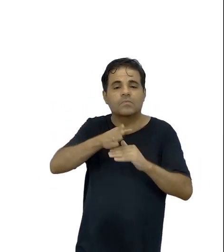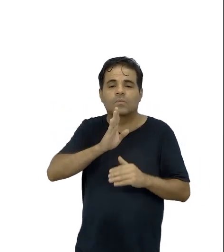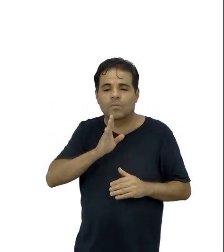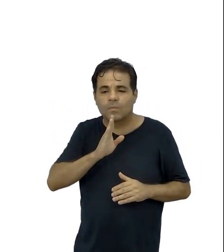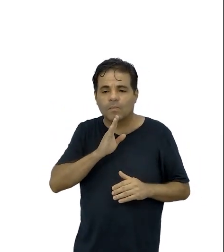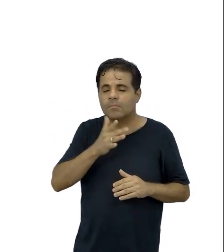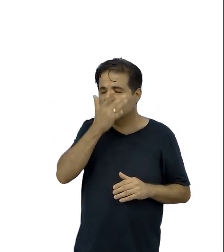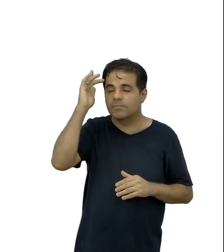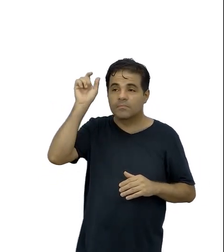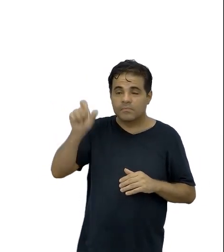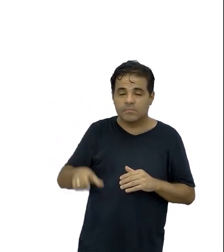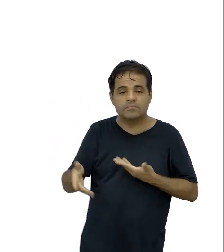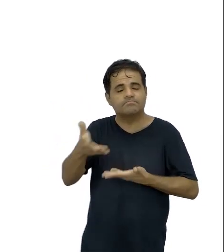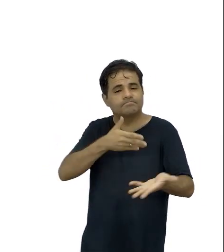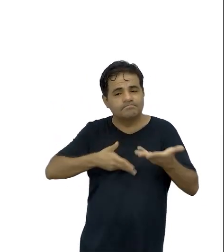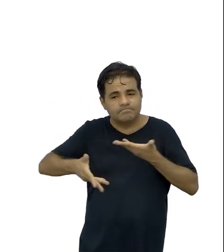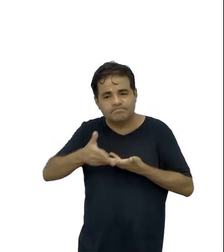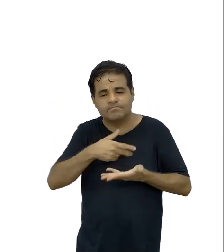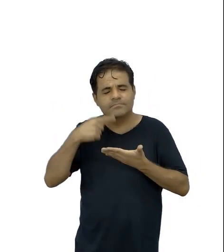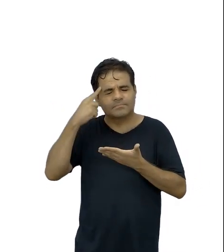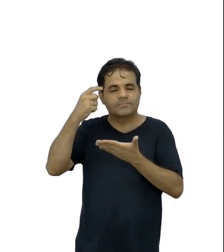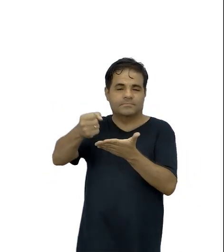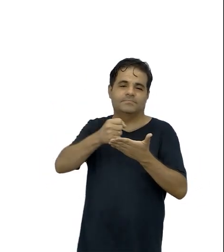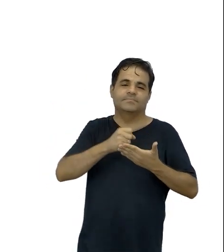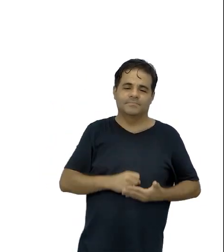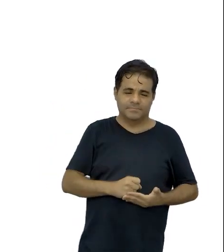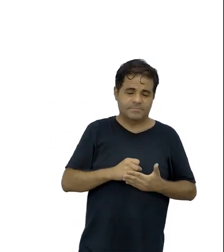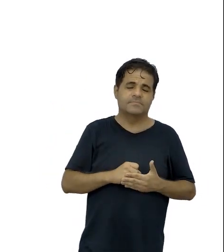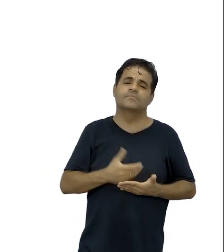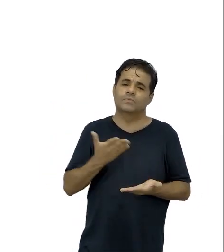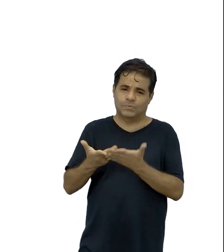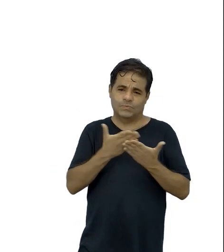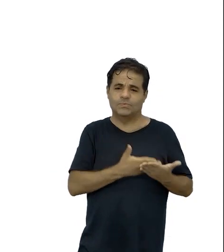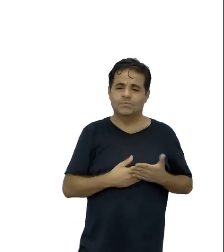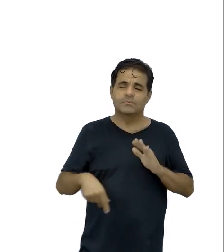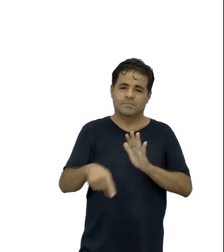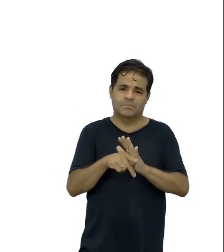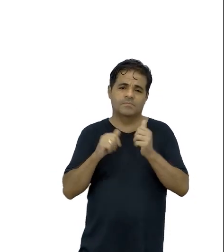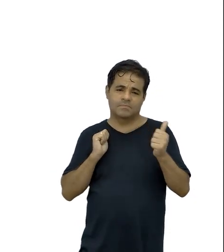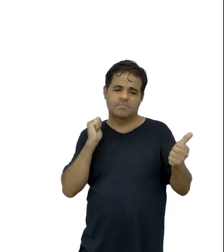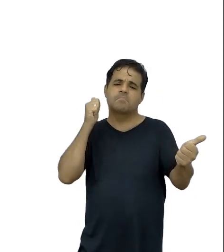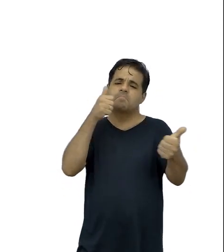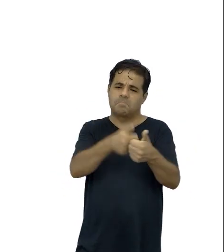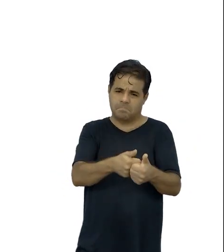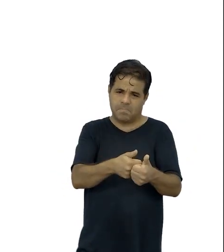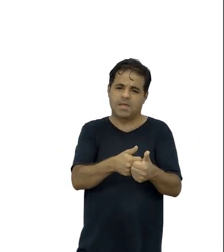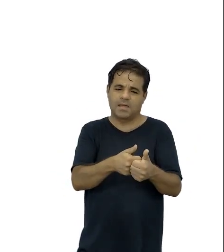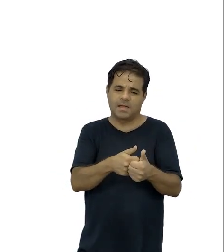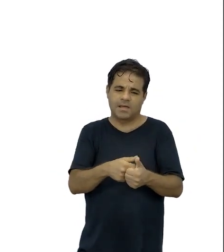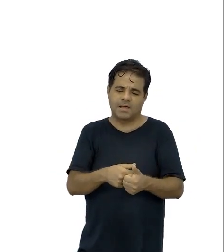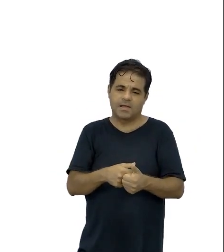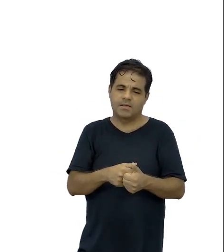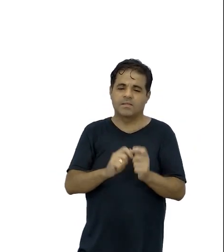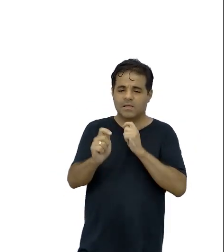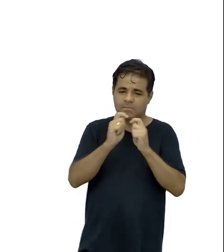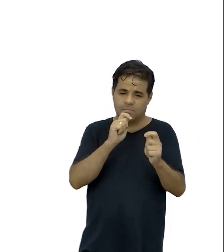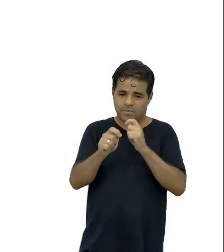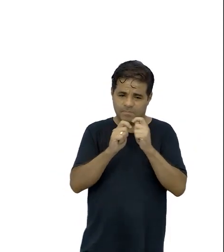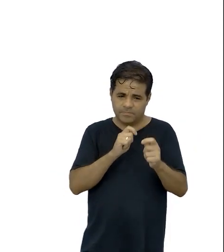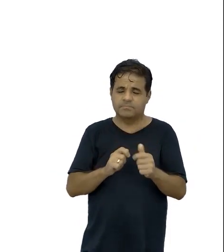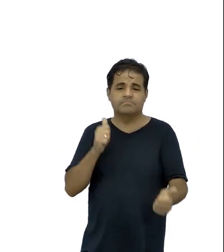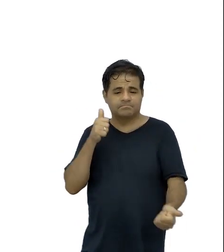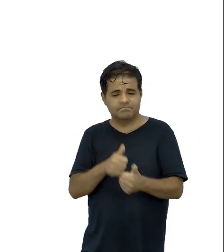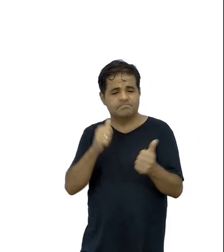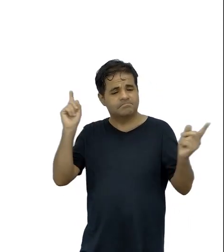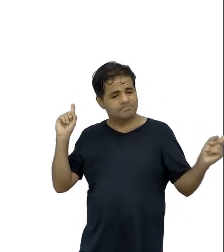conhecem alguém que estão nessa relação, isso traz o estudante para perto aí da reportagem, né,